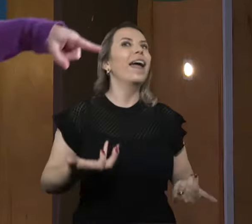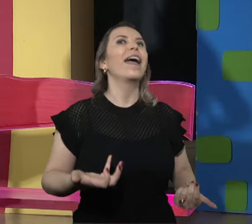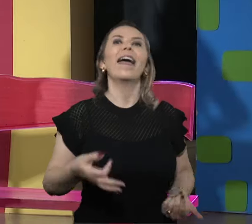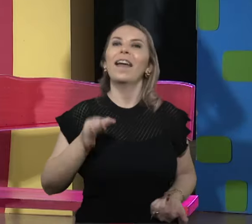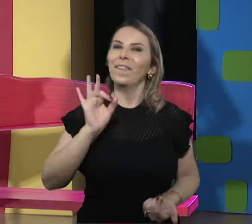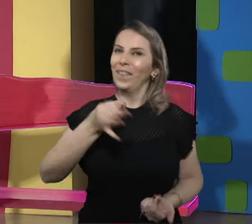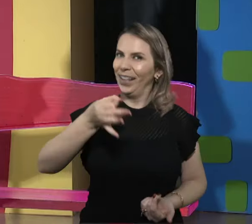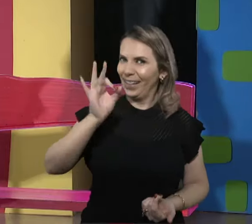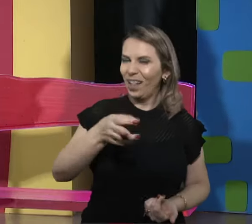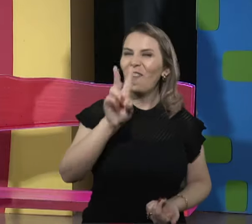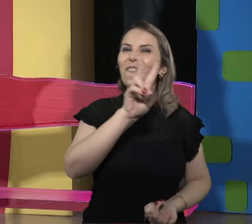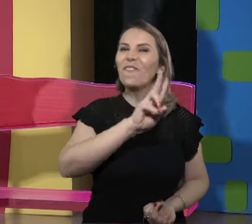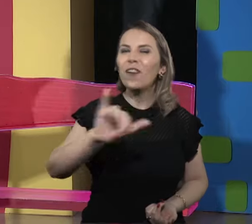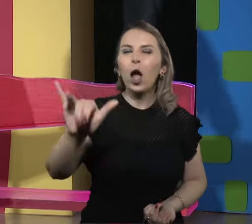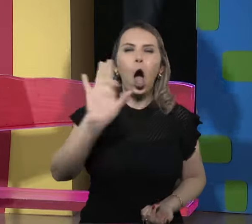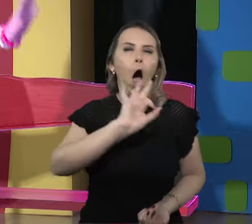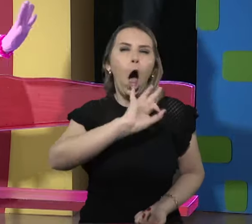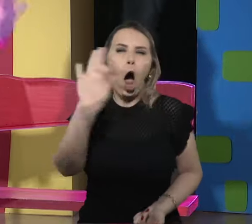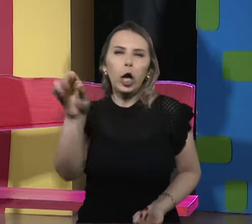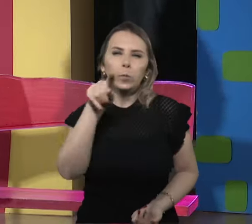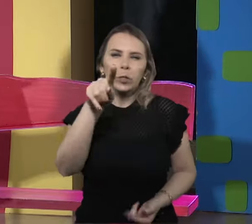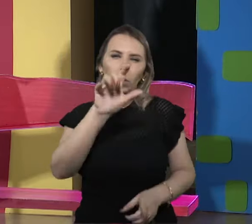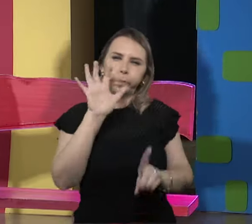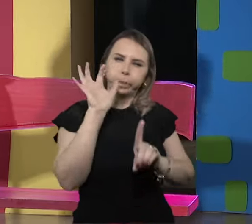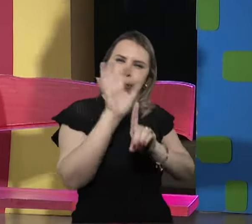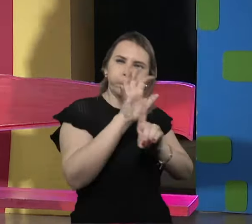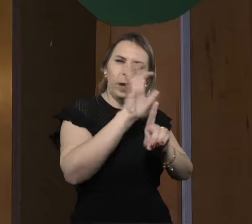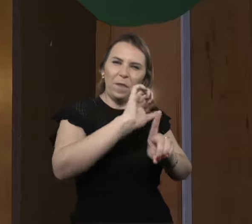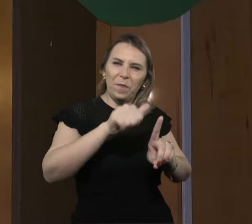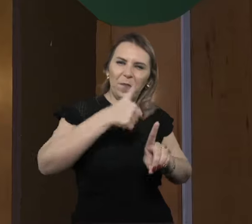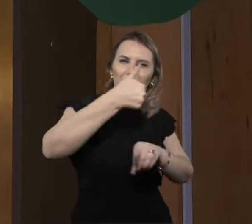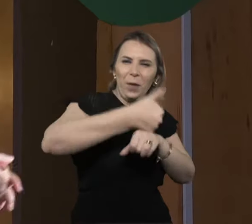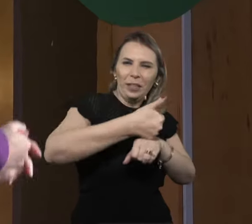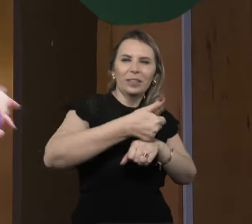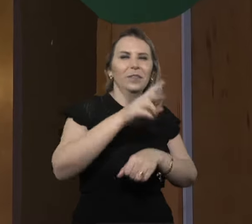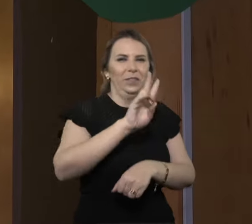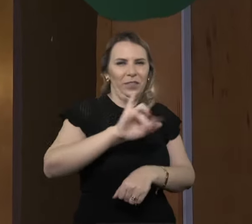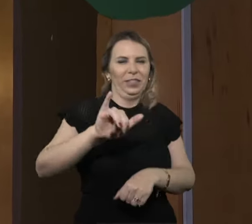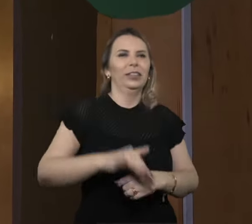É verdade, Manu. Você vai ser uma ótima influencer pra ele.